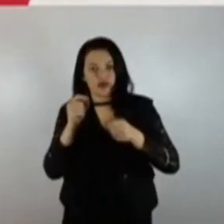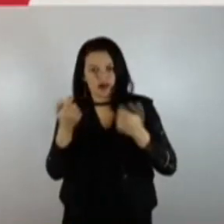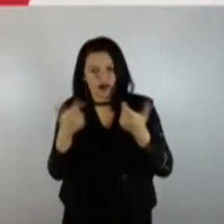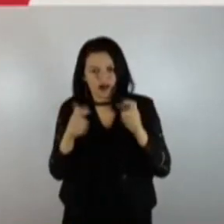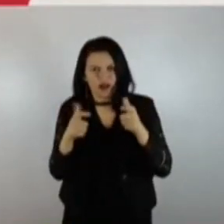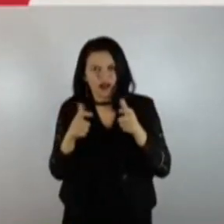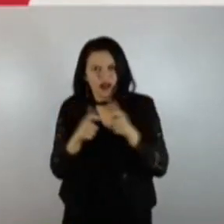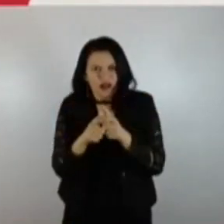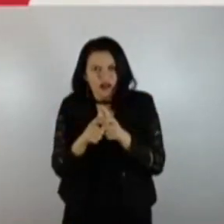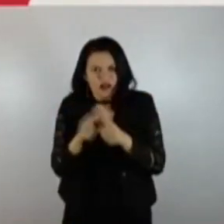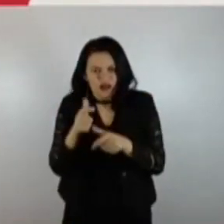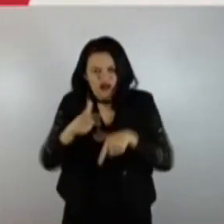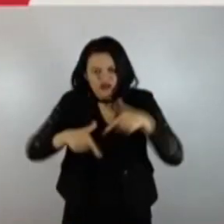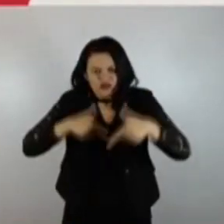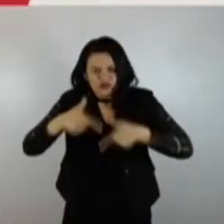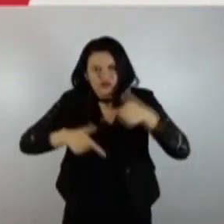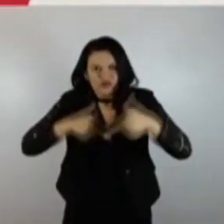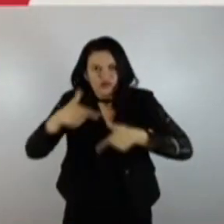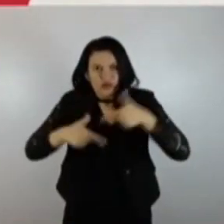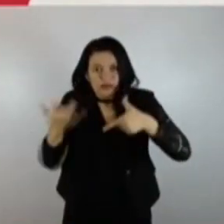atividades essenciais